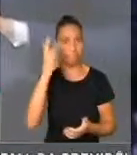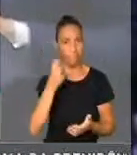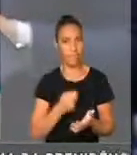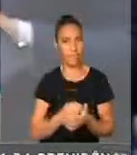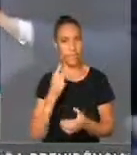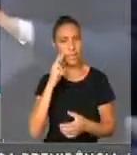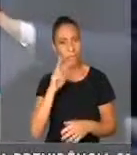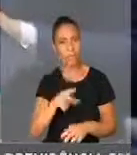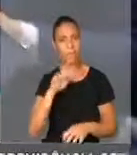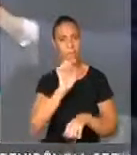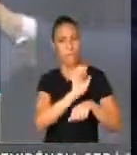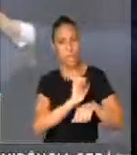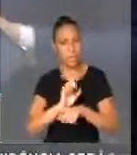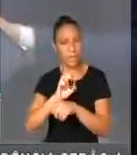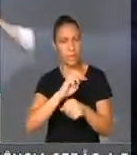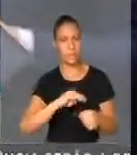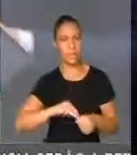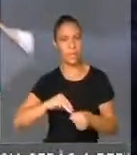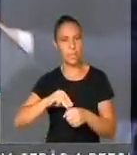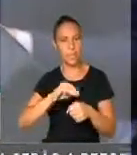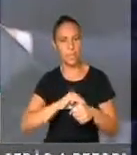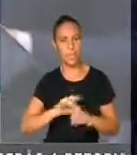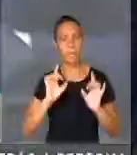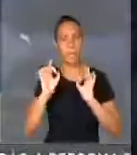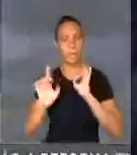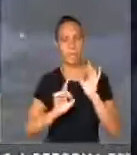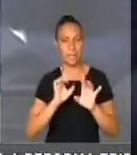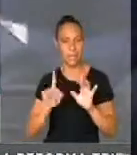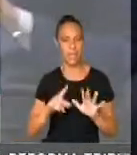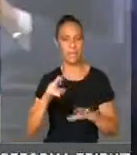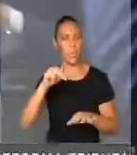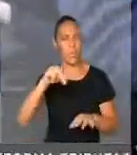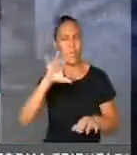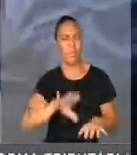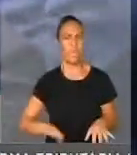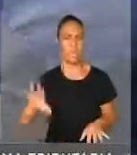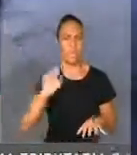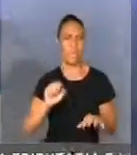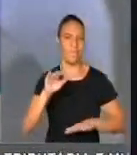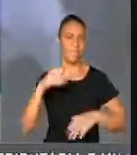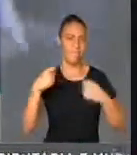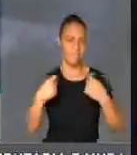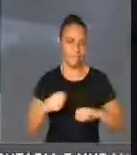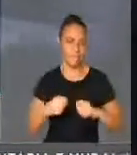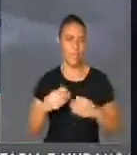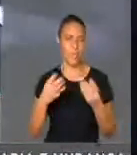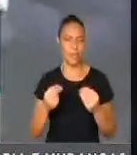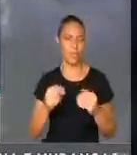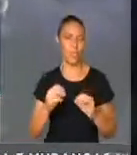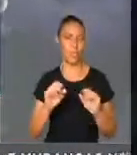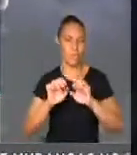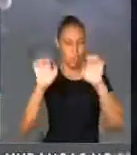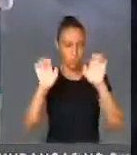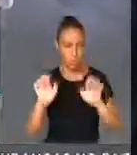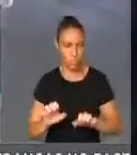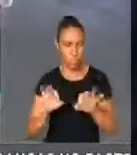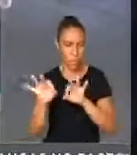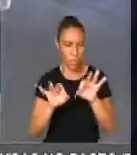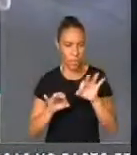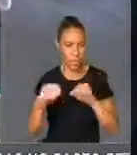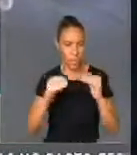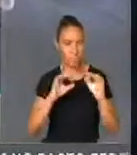poder reaver para os estados e municípios, especialmente do nosso Nordeste, que depende muito dessa estrutura